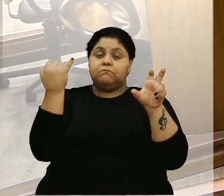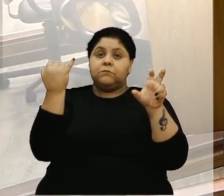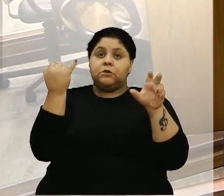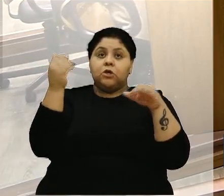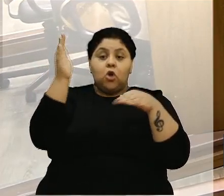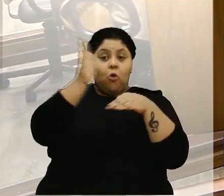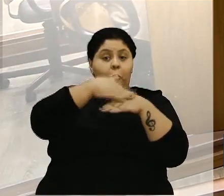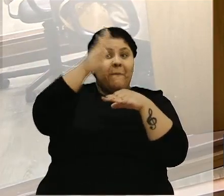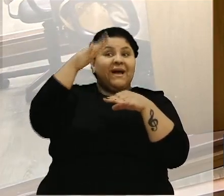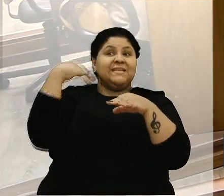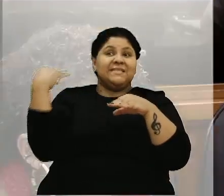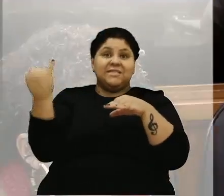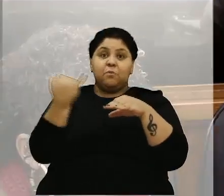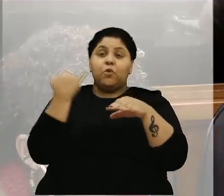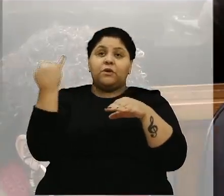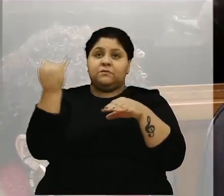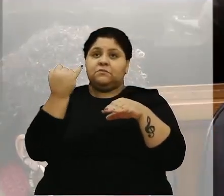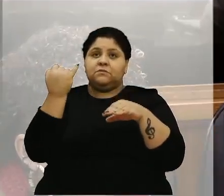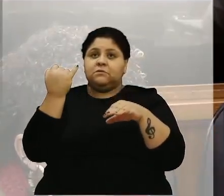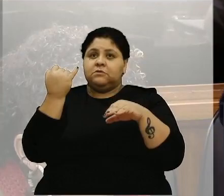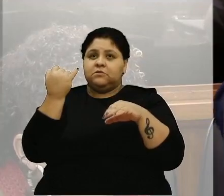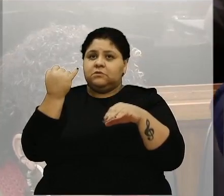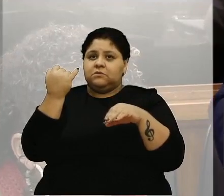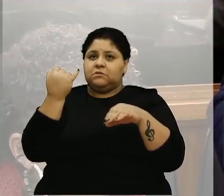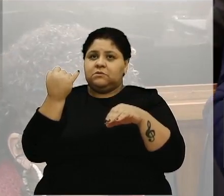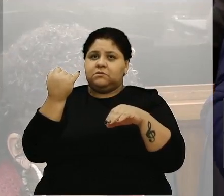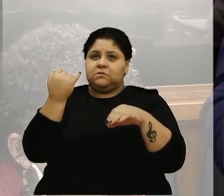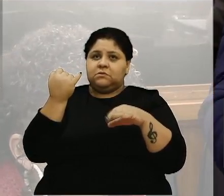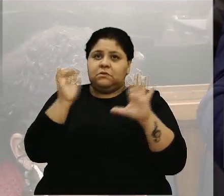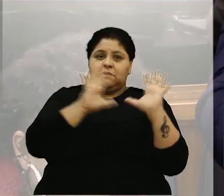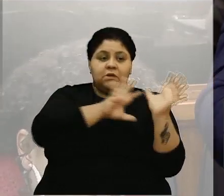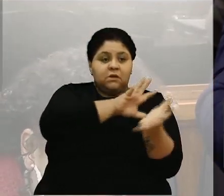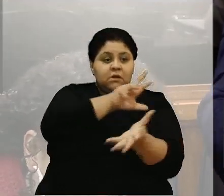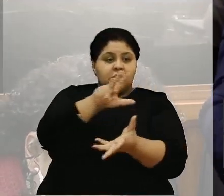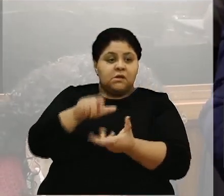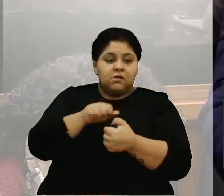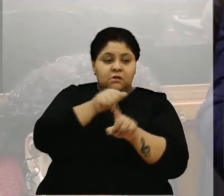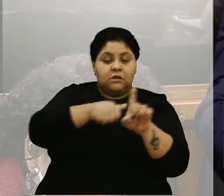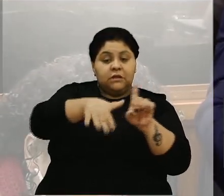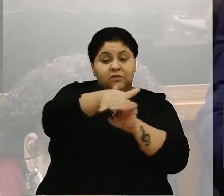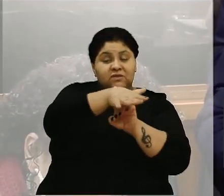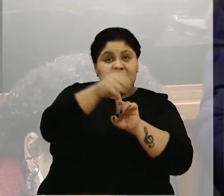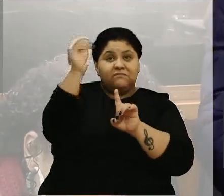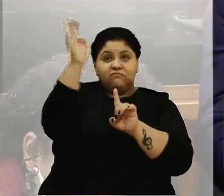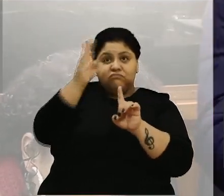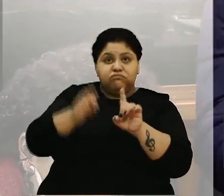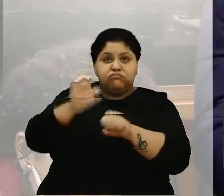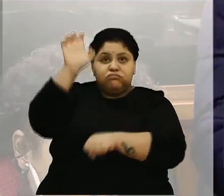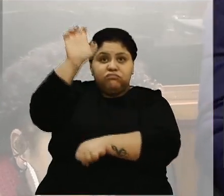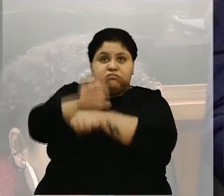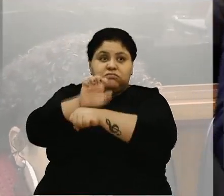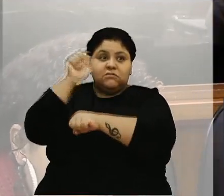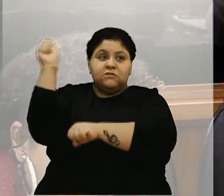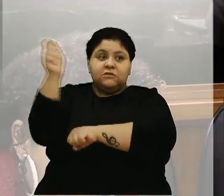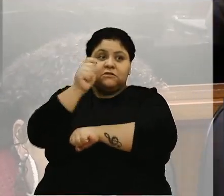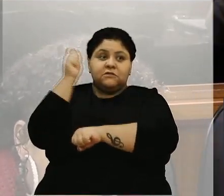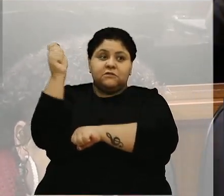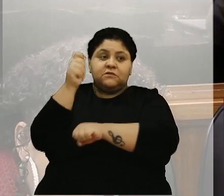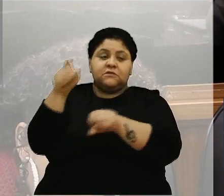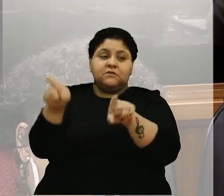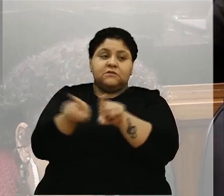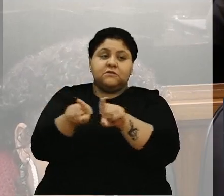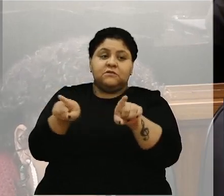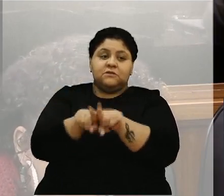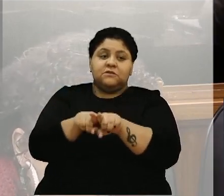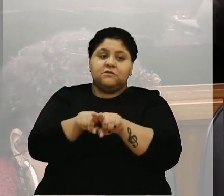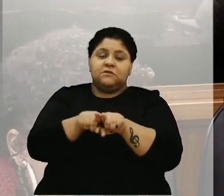mais importante do planeta, da sociedade brasileira, do estado do Rio Grande do Sul e da nossa cidade